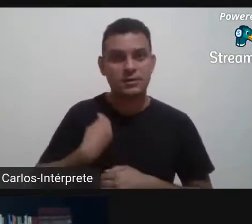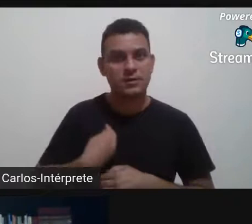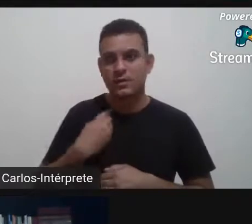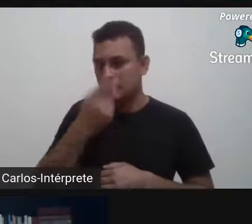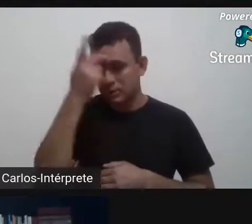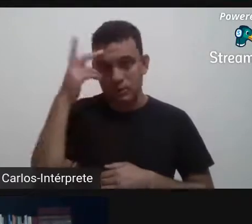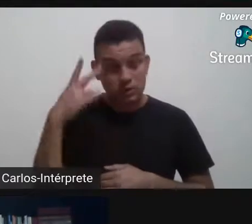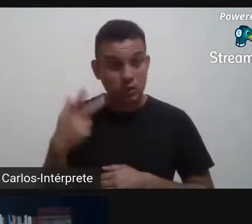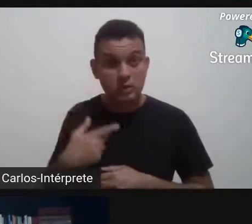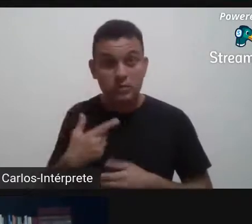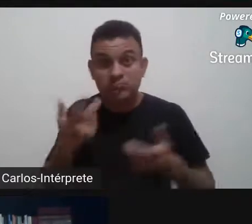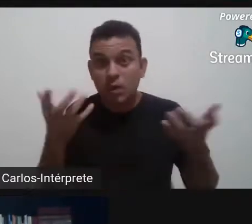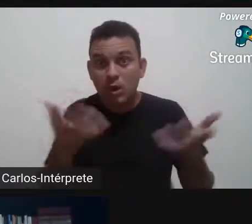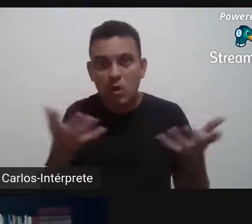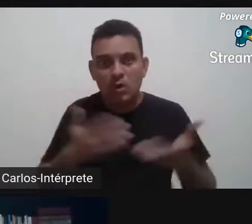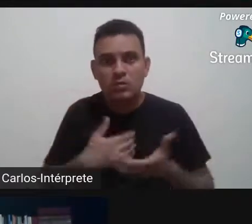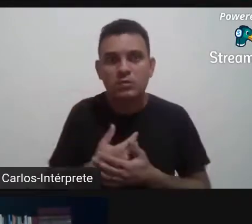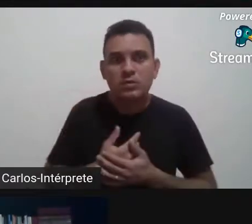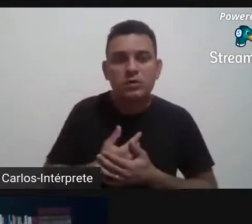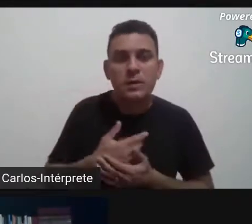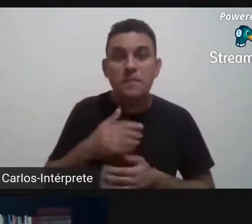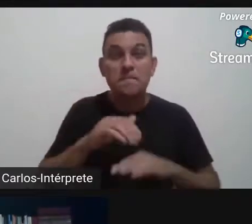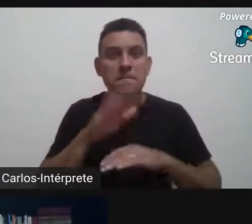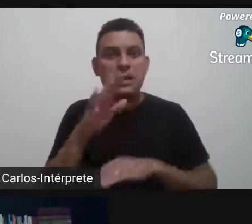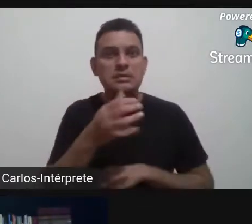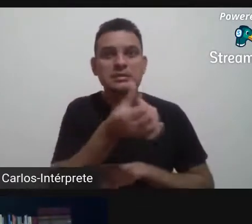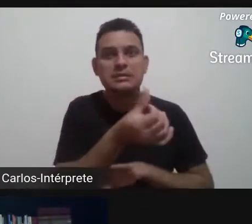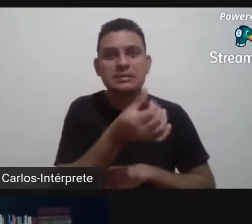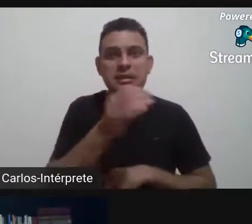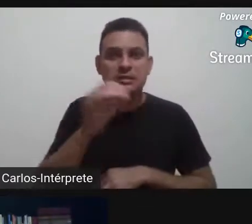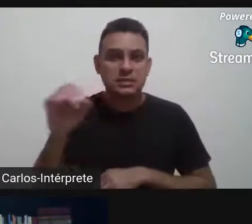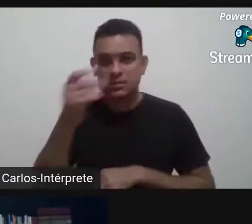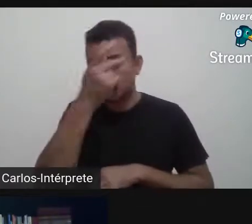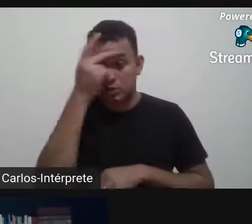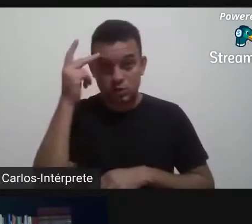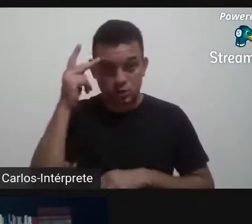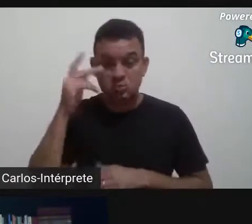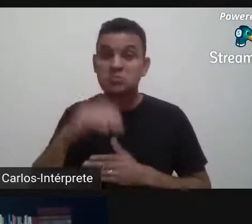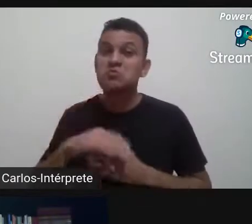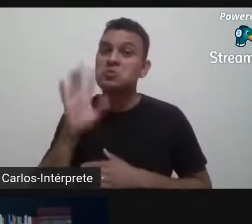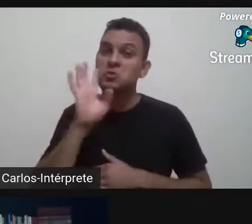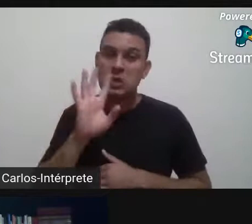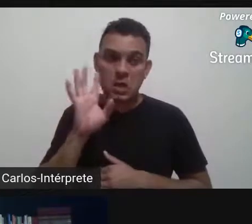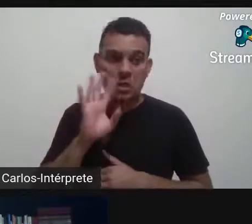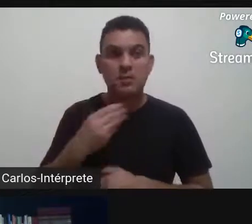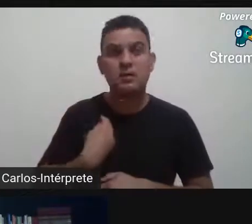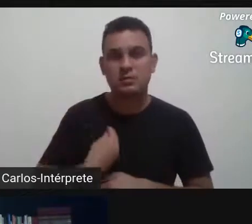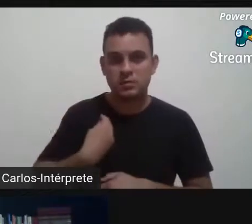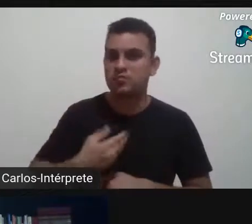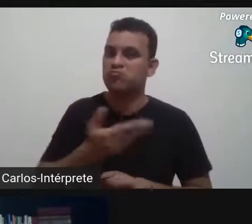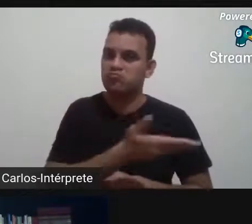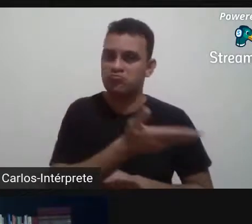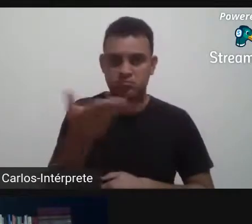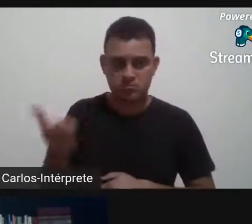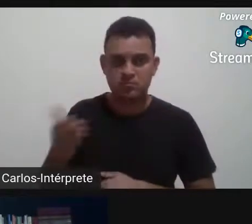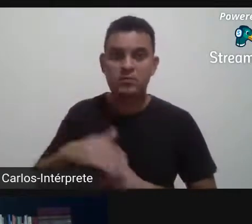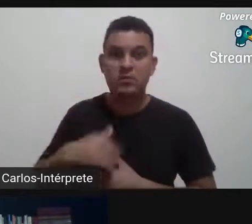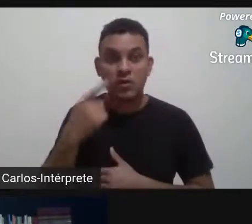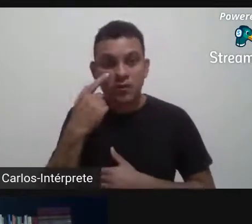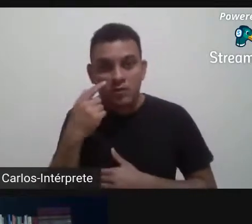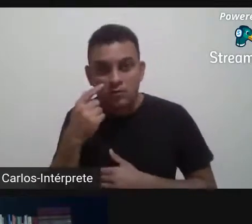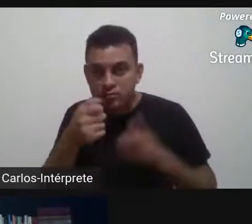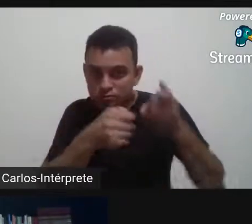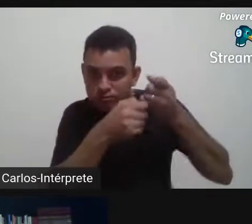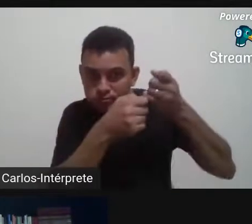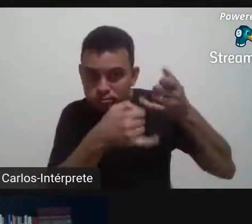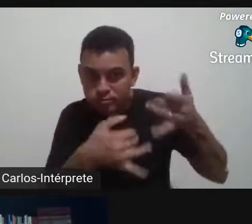pessoas. Agora, nós estamos com mais de 600 pessoas. Muito legal essa participação de vocês. Estou vendo aqui nos comentários gente